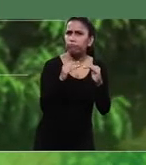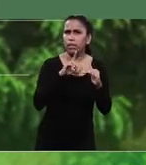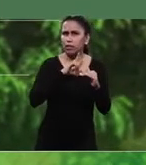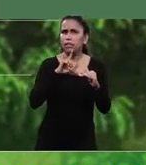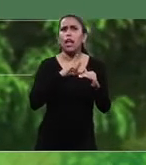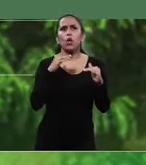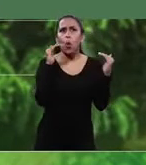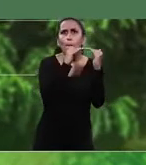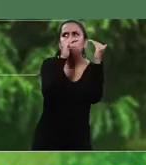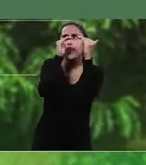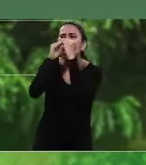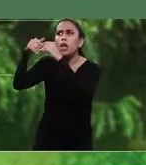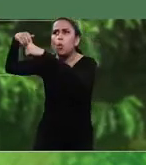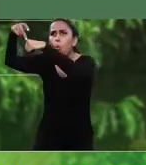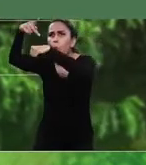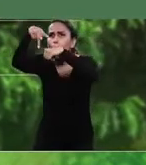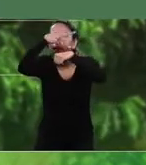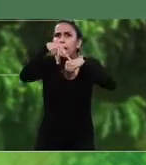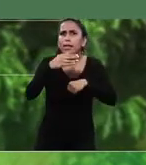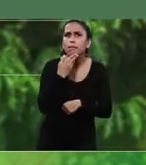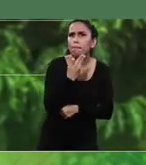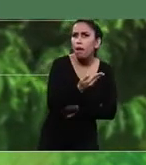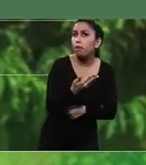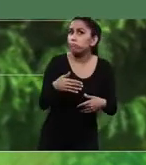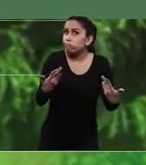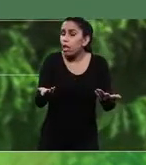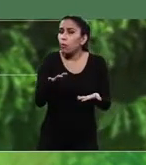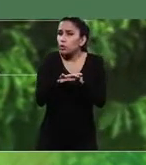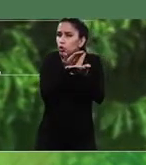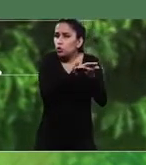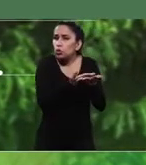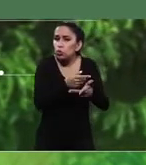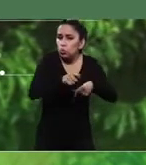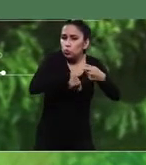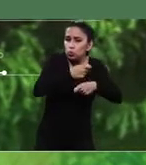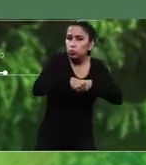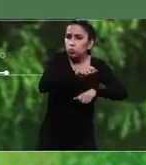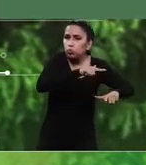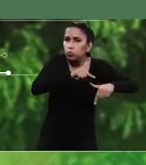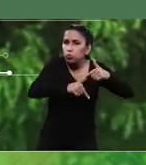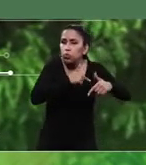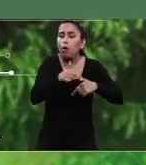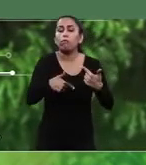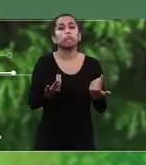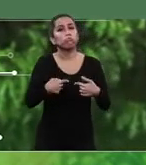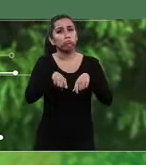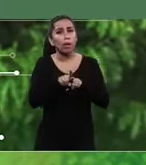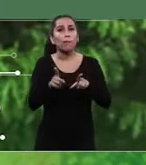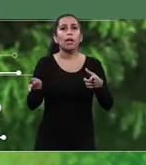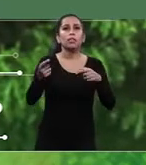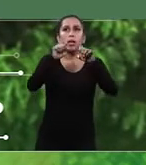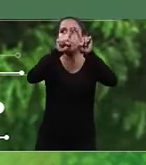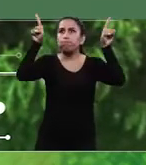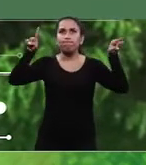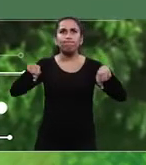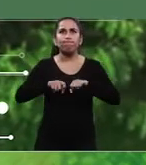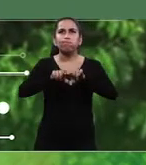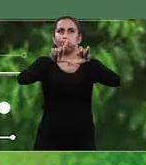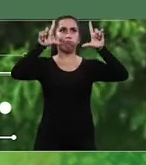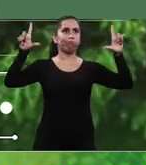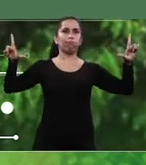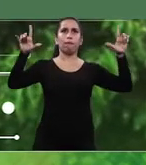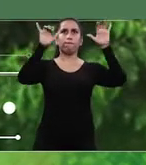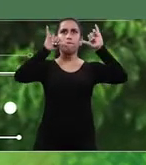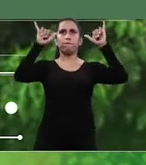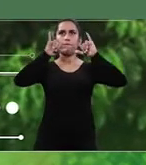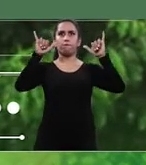dos países. Então, esses estudos de mercado, os estudos de acesso ao mercado e os painéis de informações